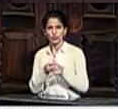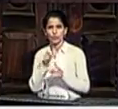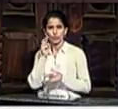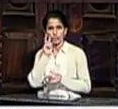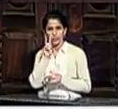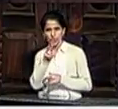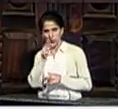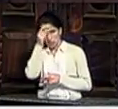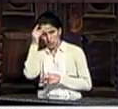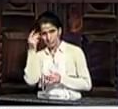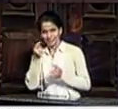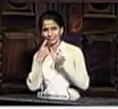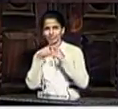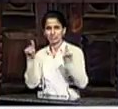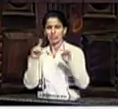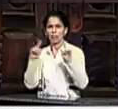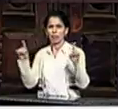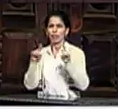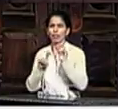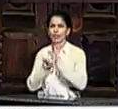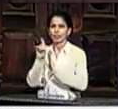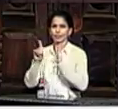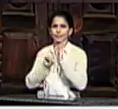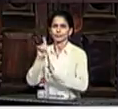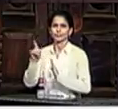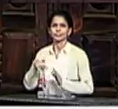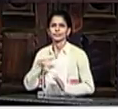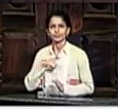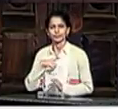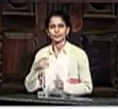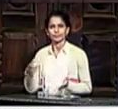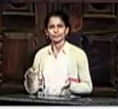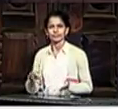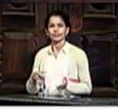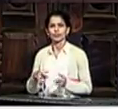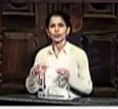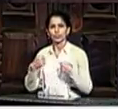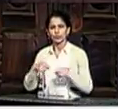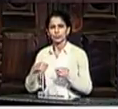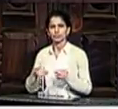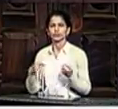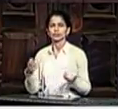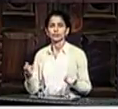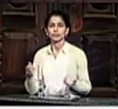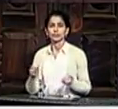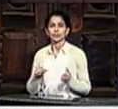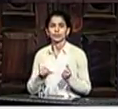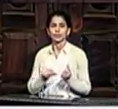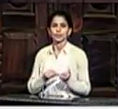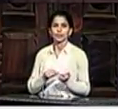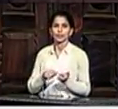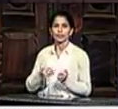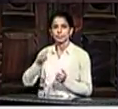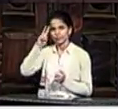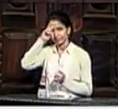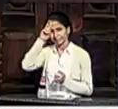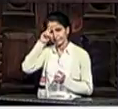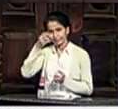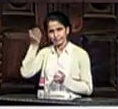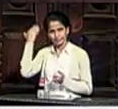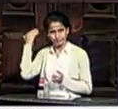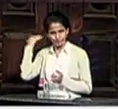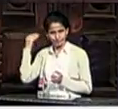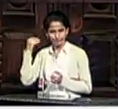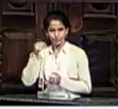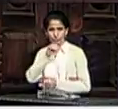atacando, mas, deputado André, nós temos que rememorar como era o